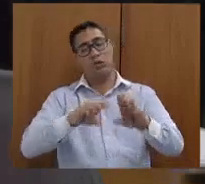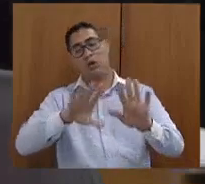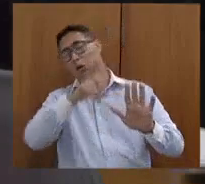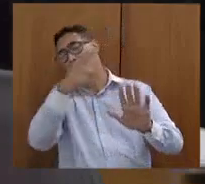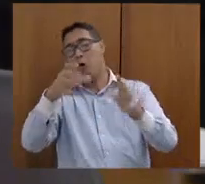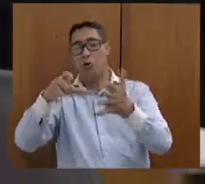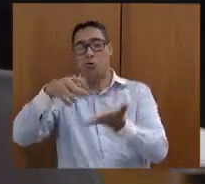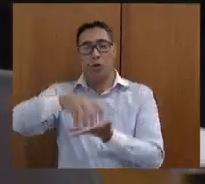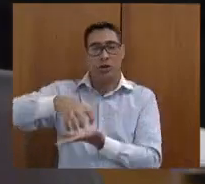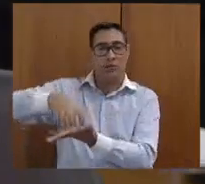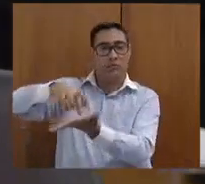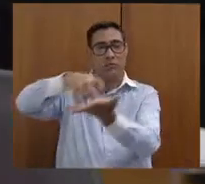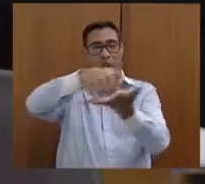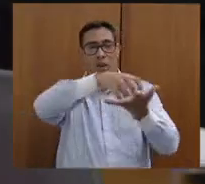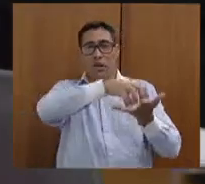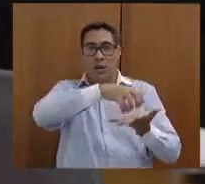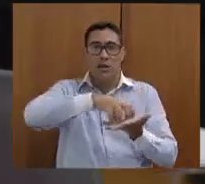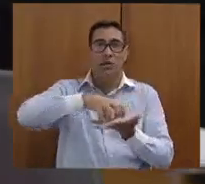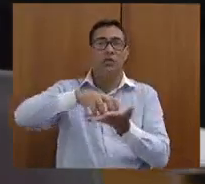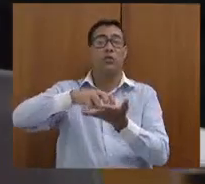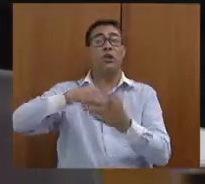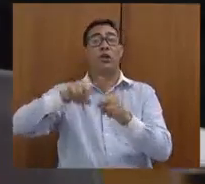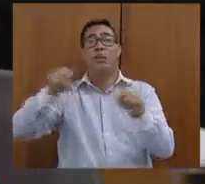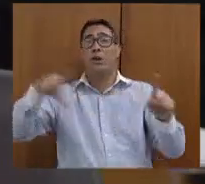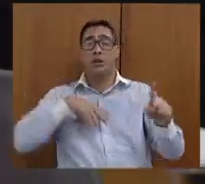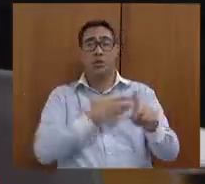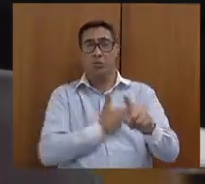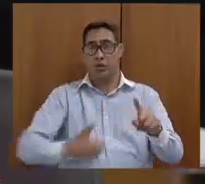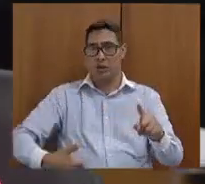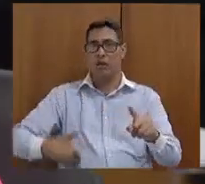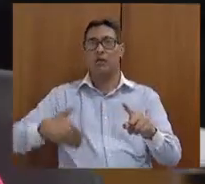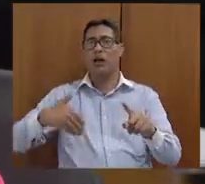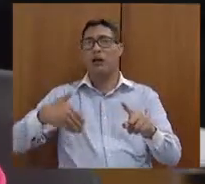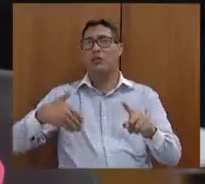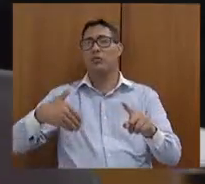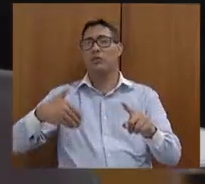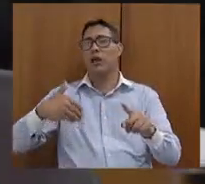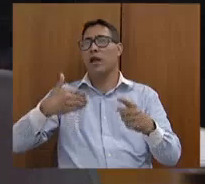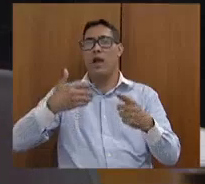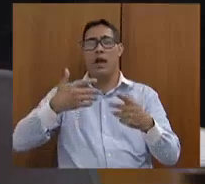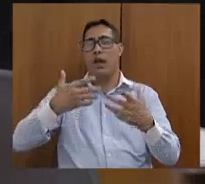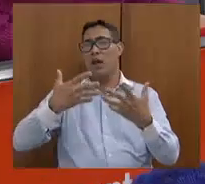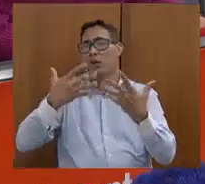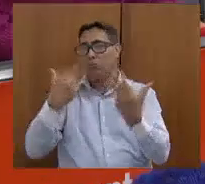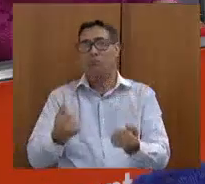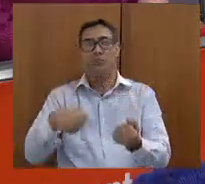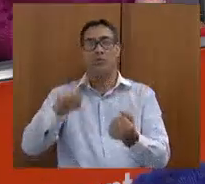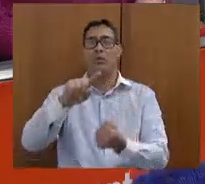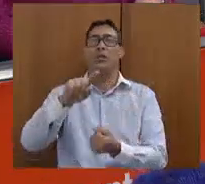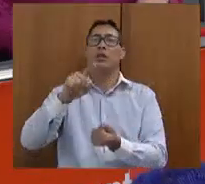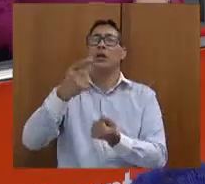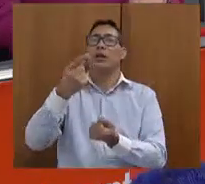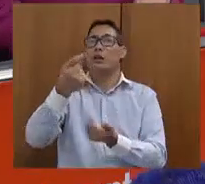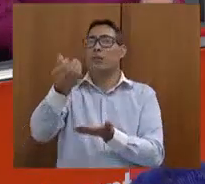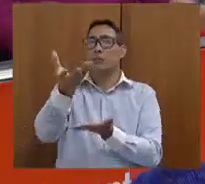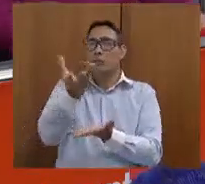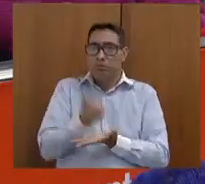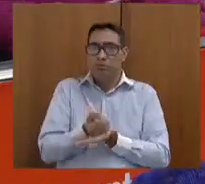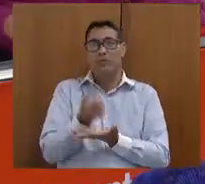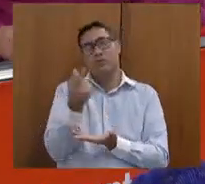quando o estado age arbitrariamente Abrindo mão de receita essa minha contribuição secretário